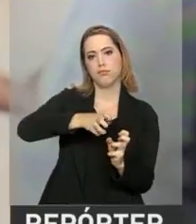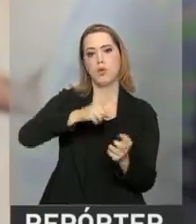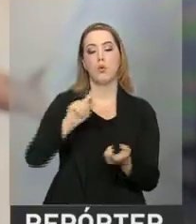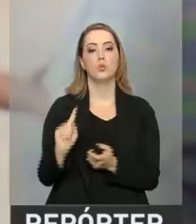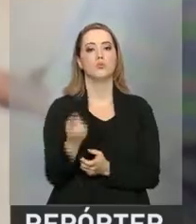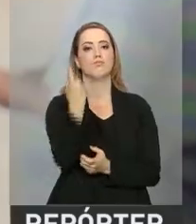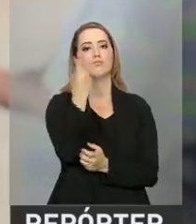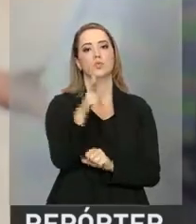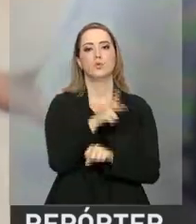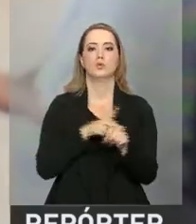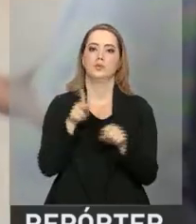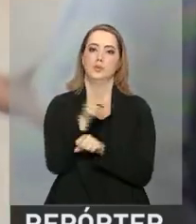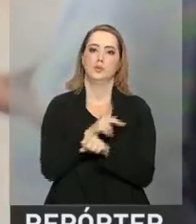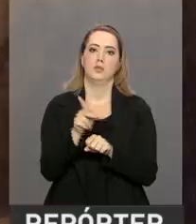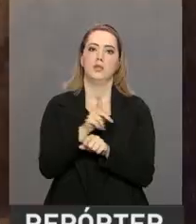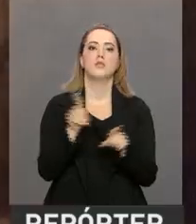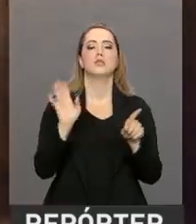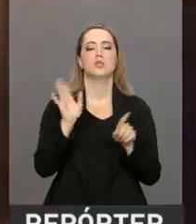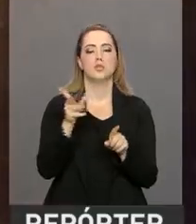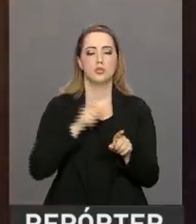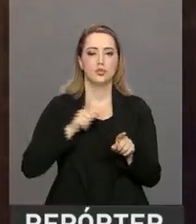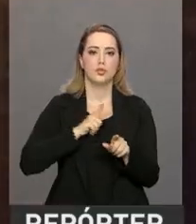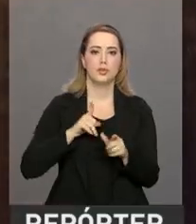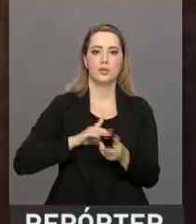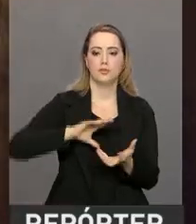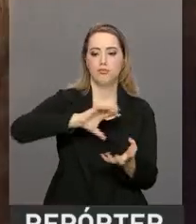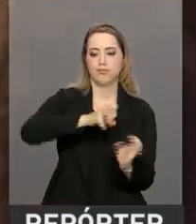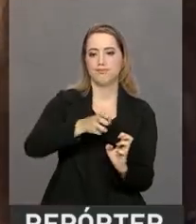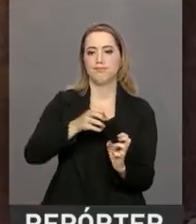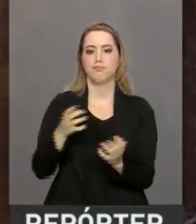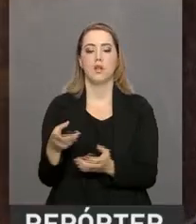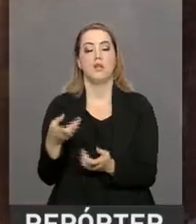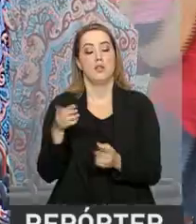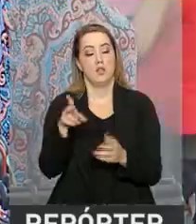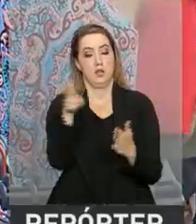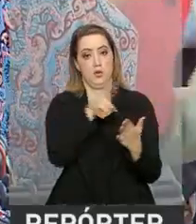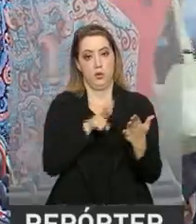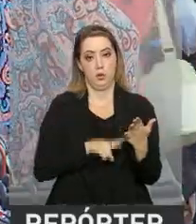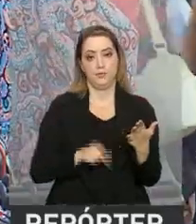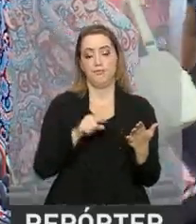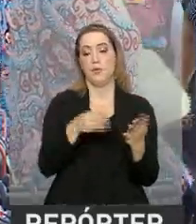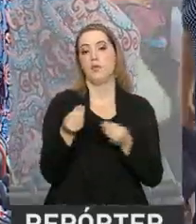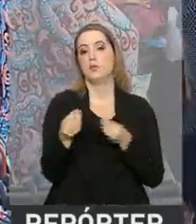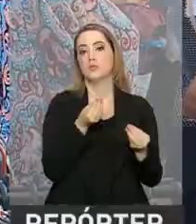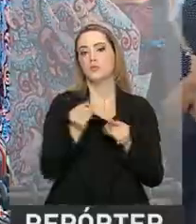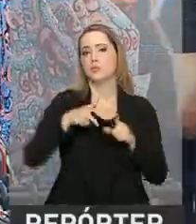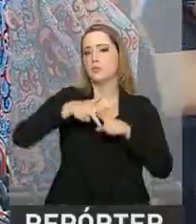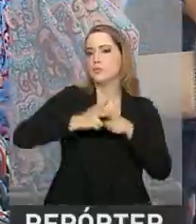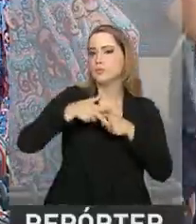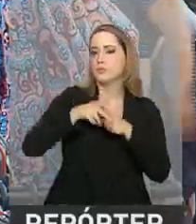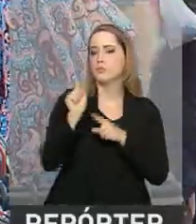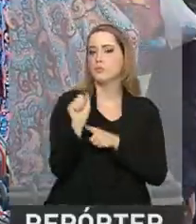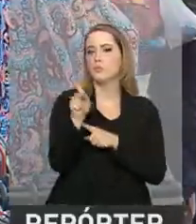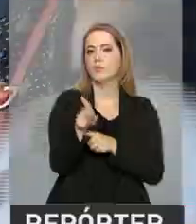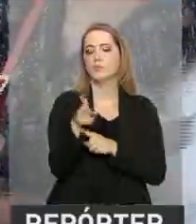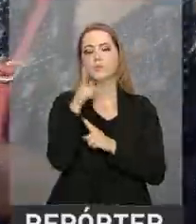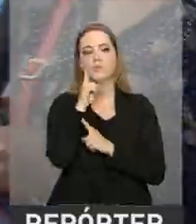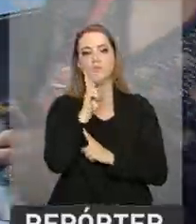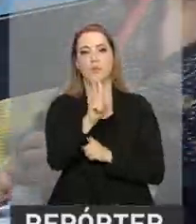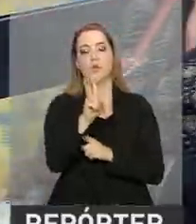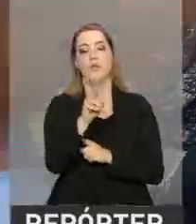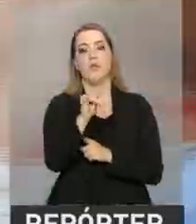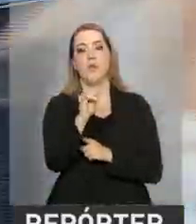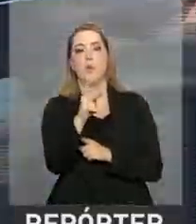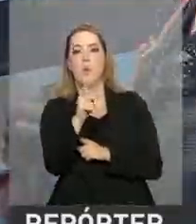dos estados que estão sobrecarregados e estudam rever o sistema previdenciário. Uma pesquisa do IPEA sobre tempo de contribuição